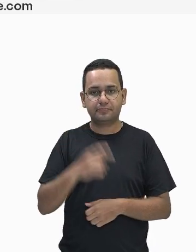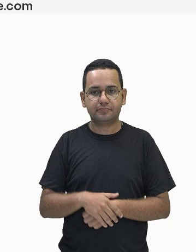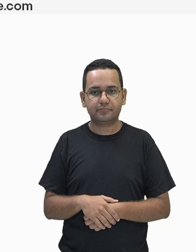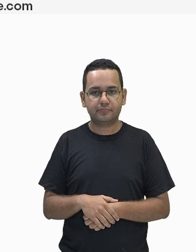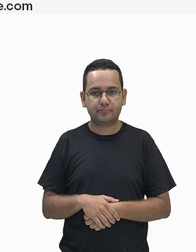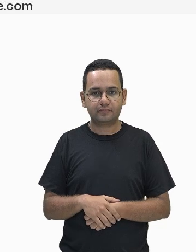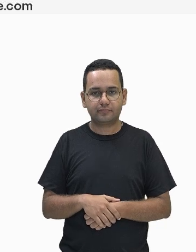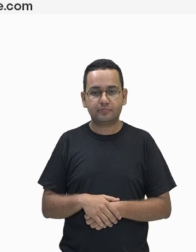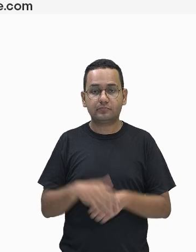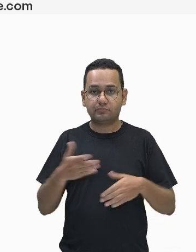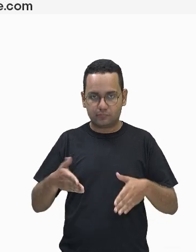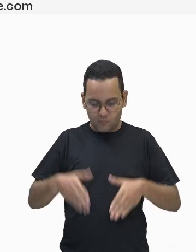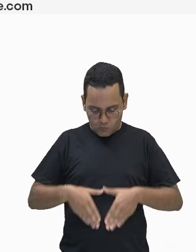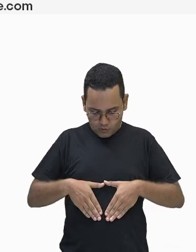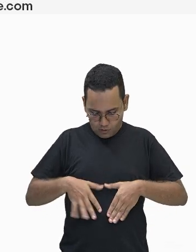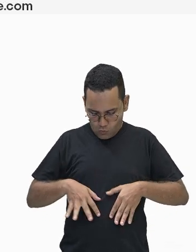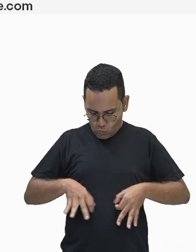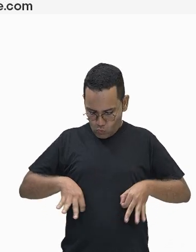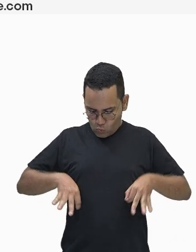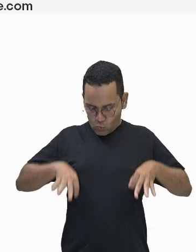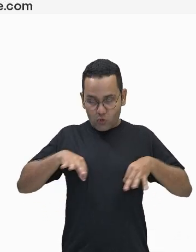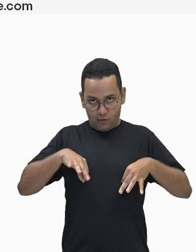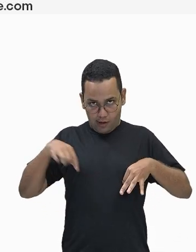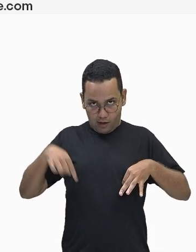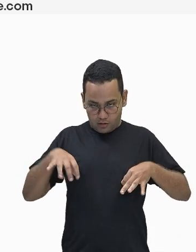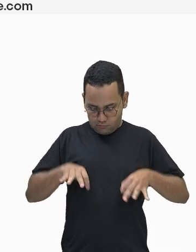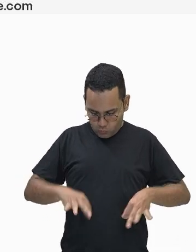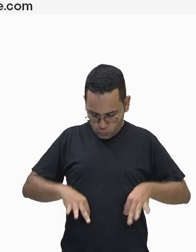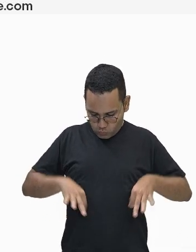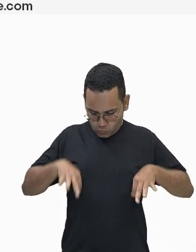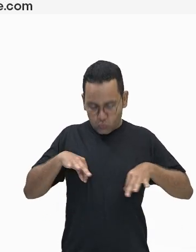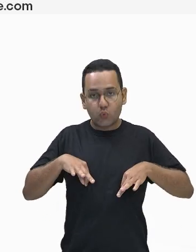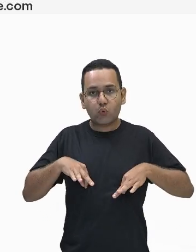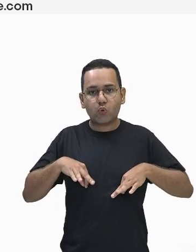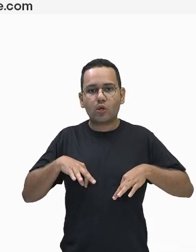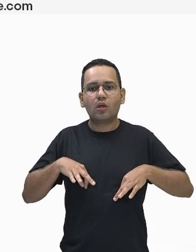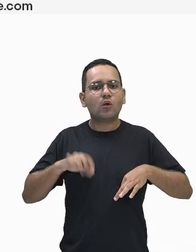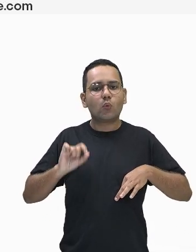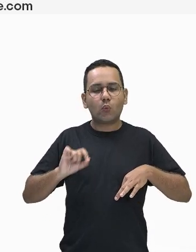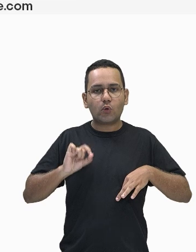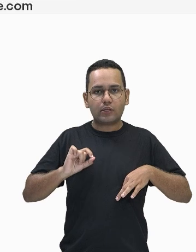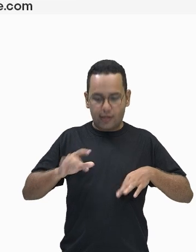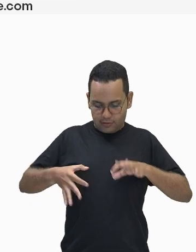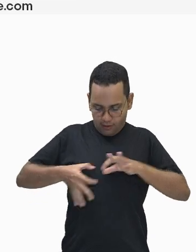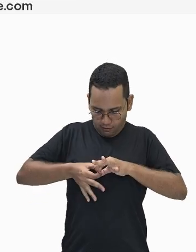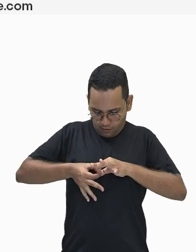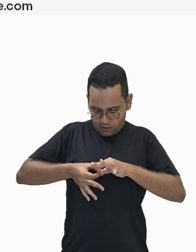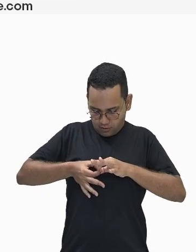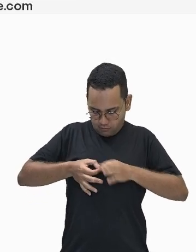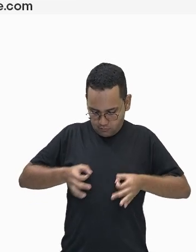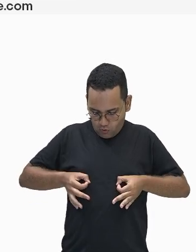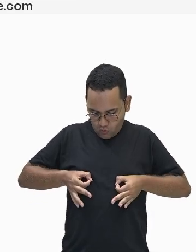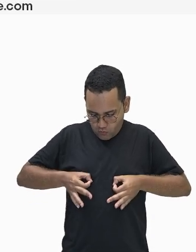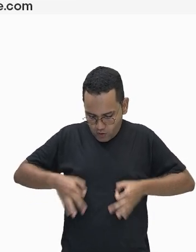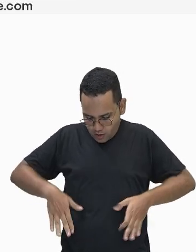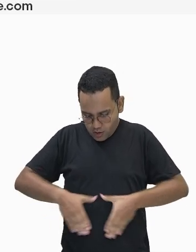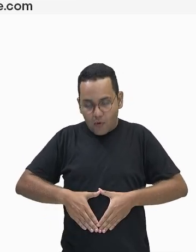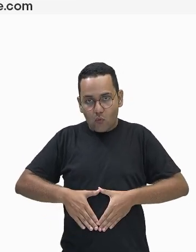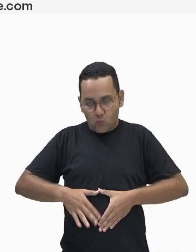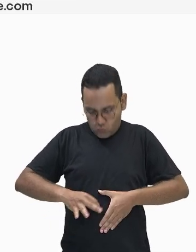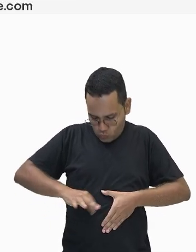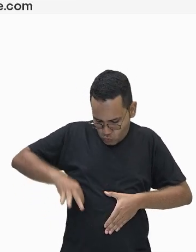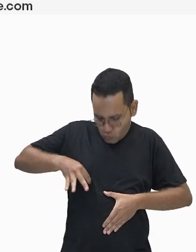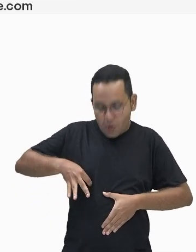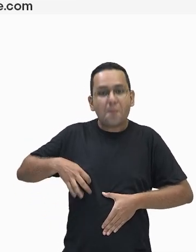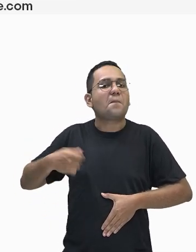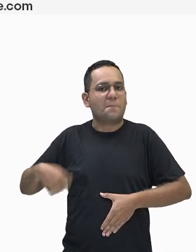uterinas são os tubos que conectam os ovários ao útero, tá bom? Precisa haver essa conexão,